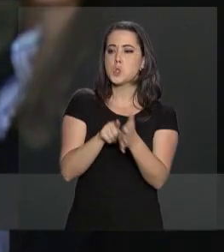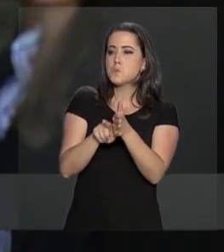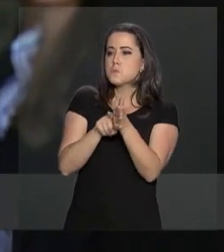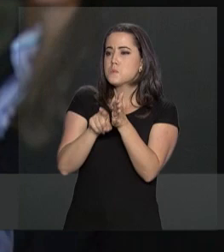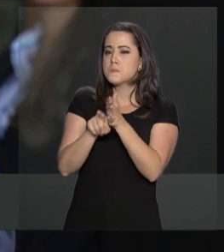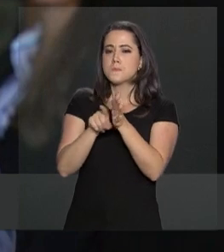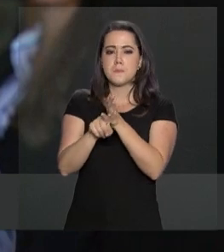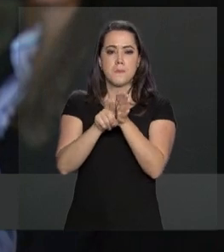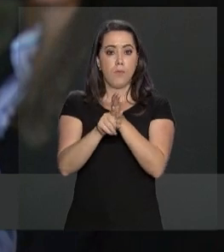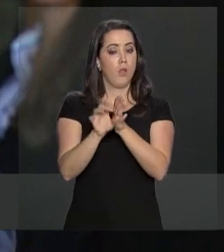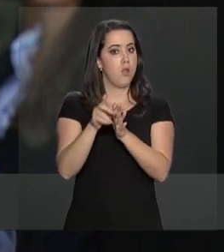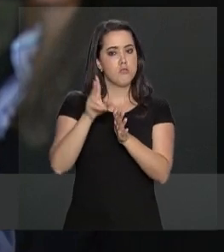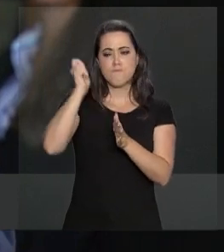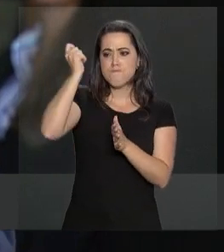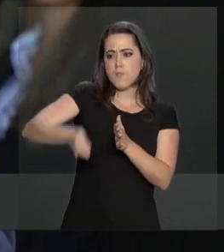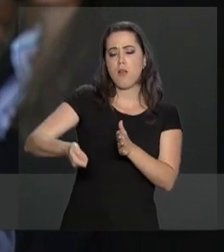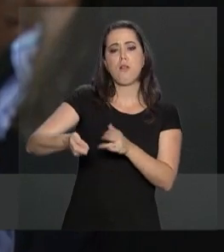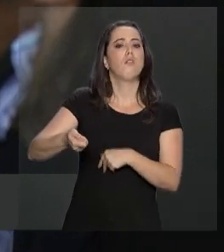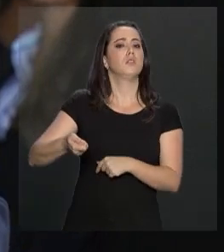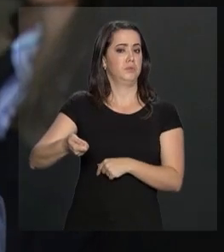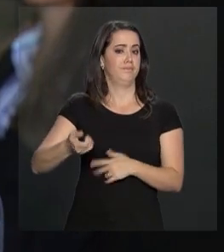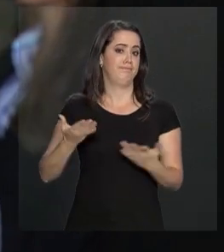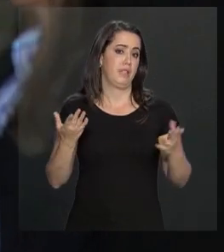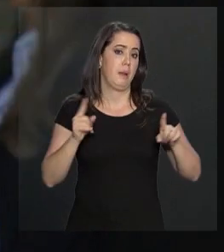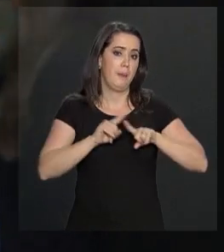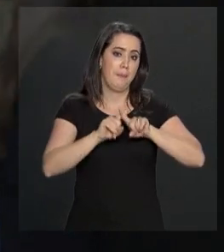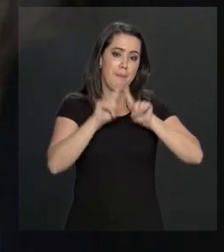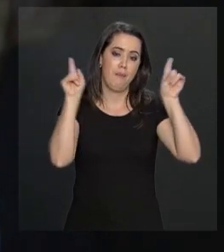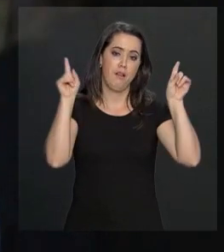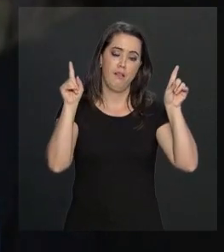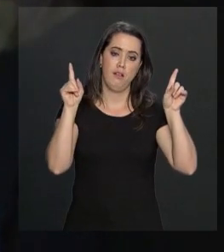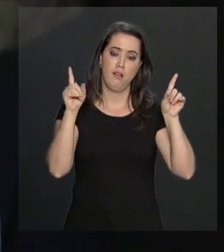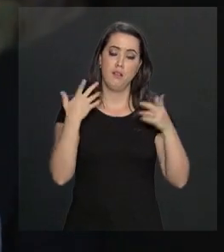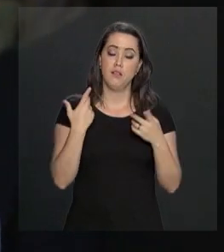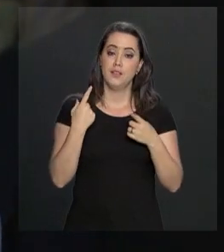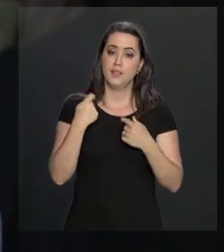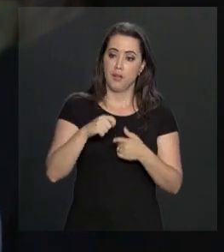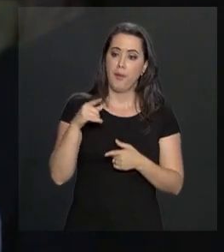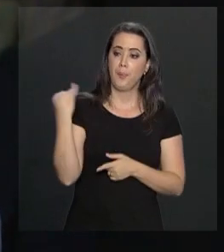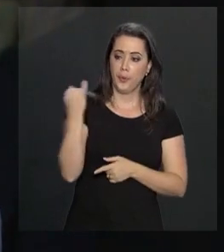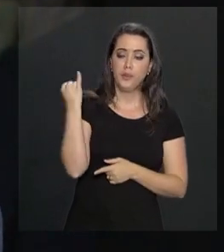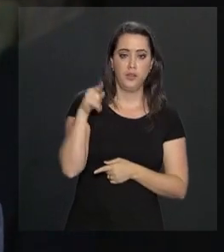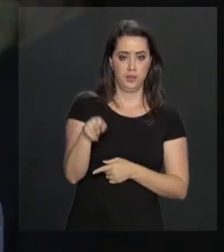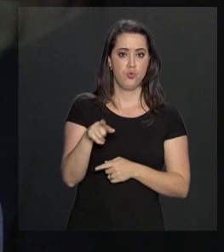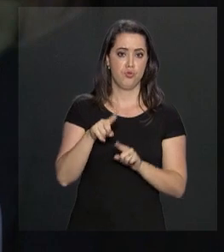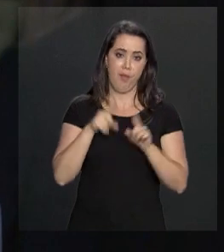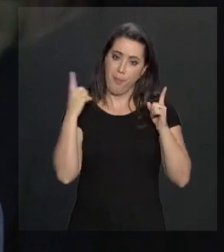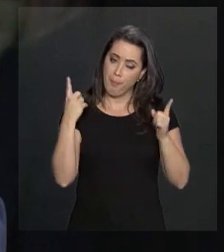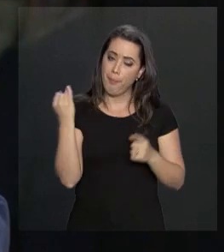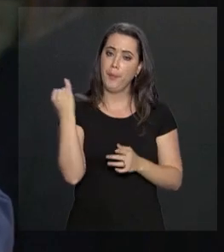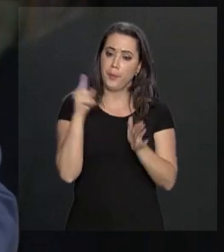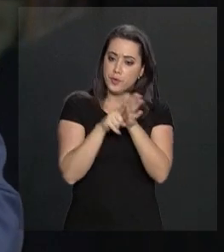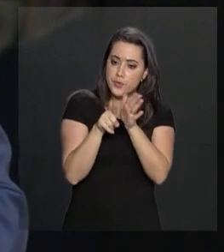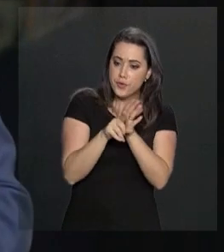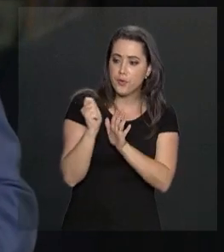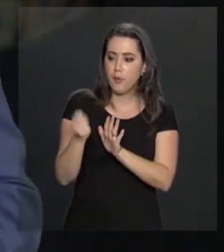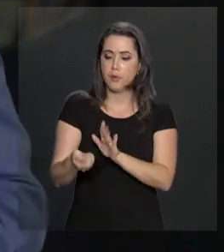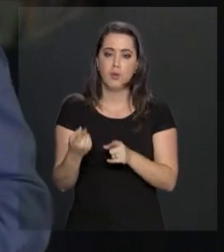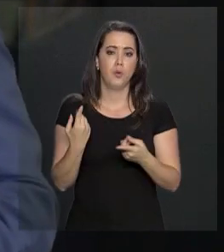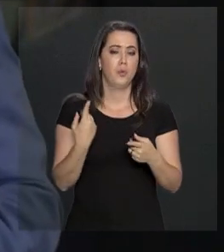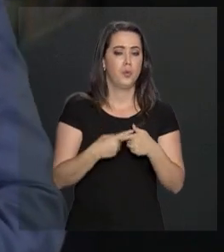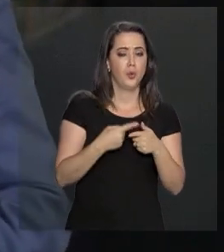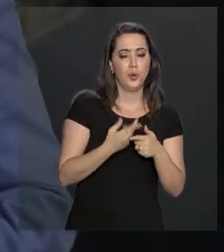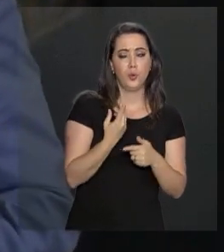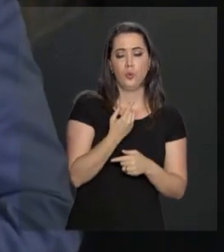investigações e condenações criminais eficazes. Elas são relevantes, pois não há combate eficaz à